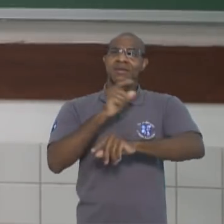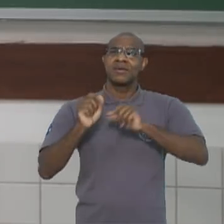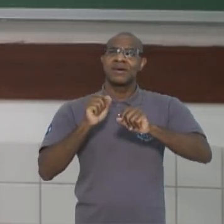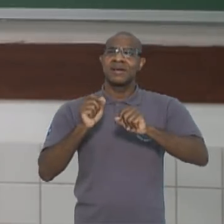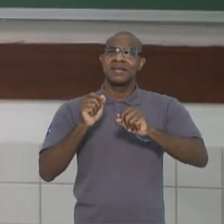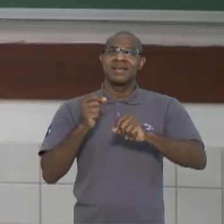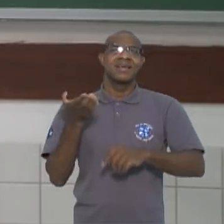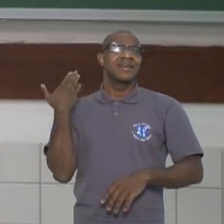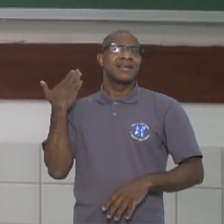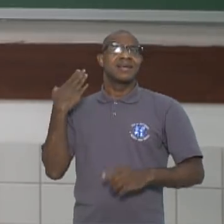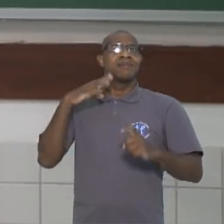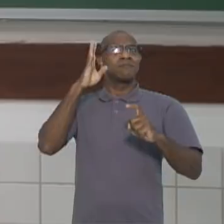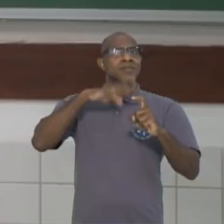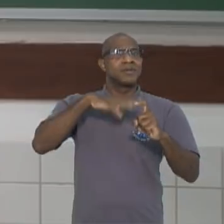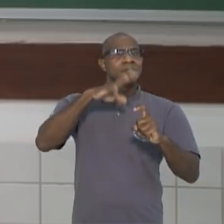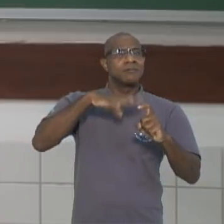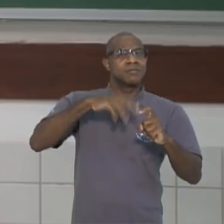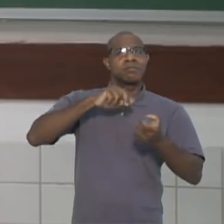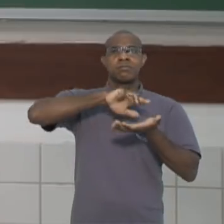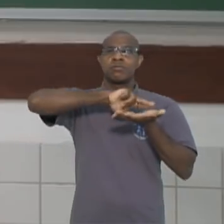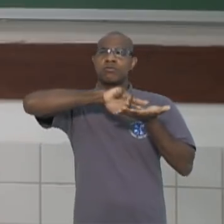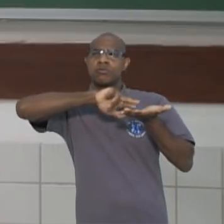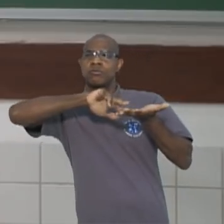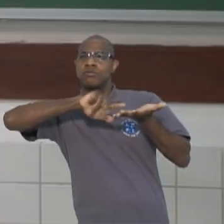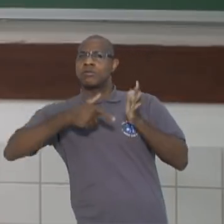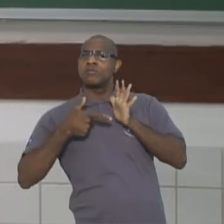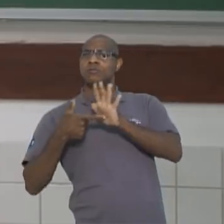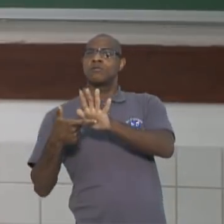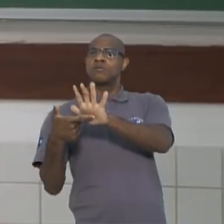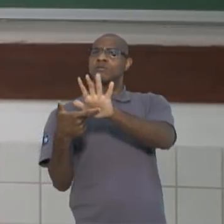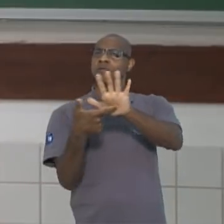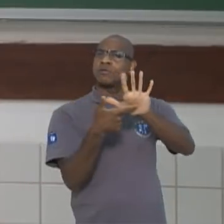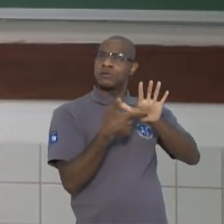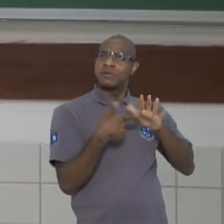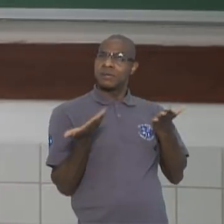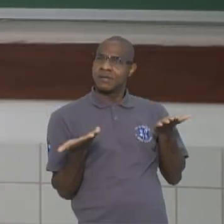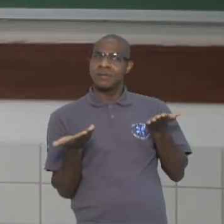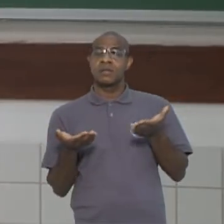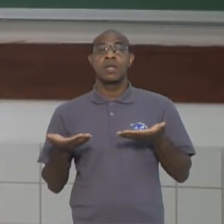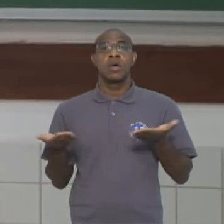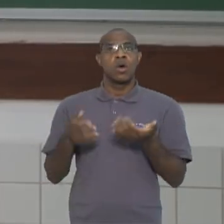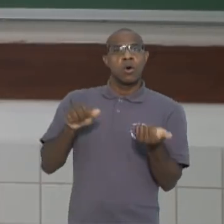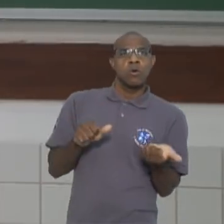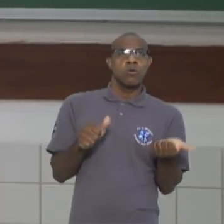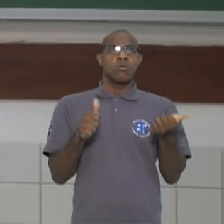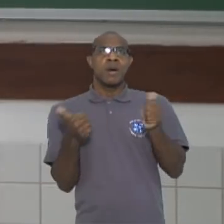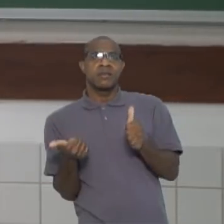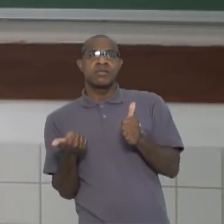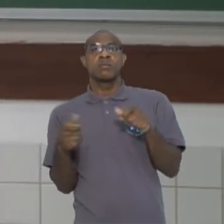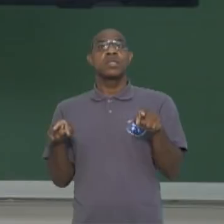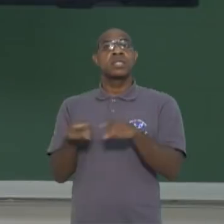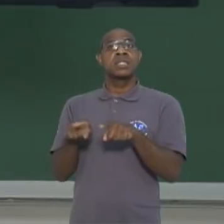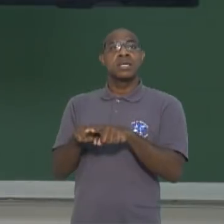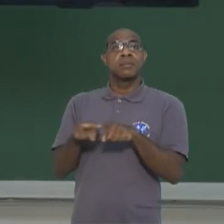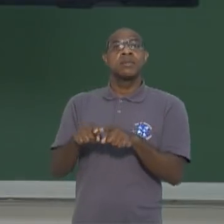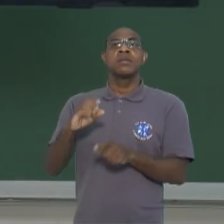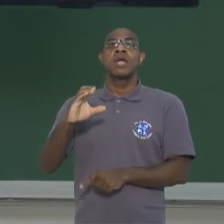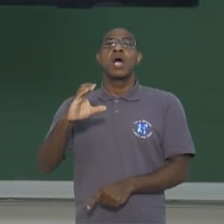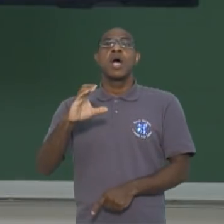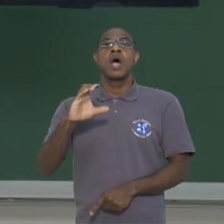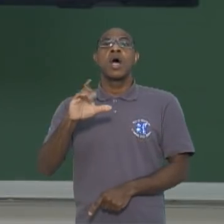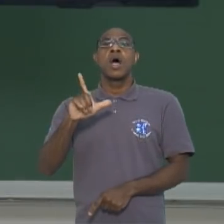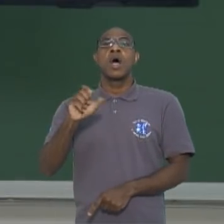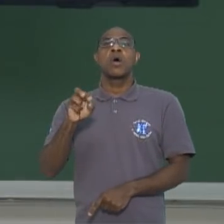mitos, lendas, construções e representações? Então, né, o batismo de Clovis também vai ser carregado